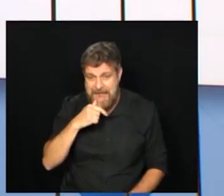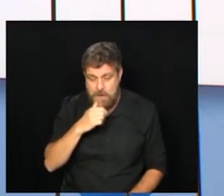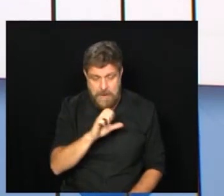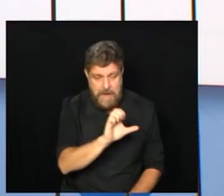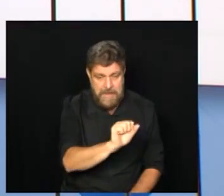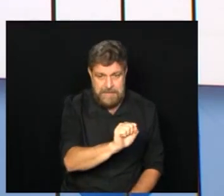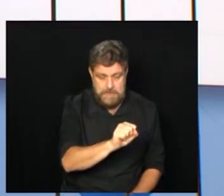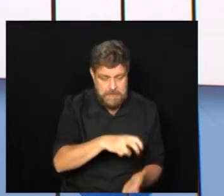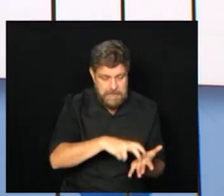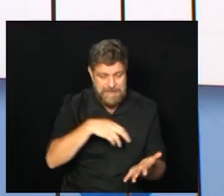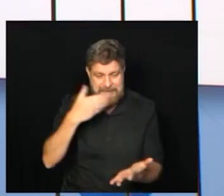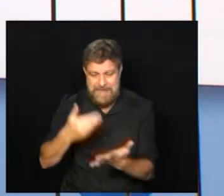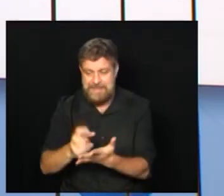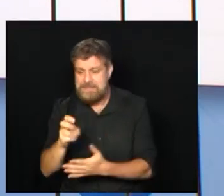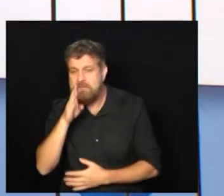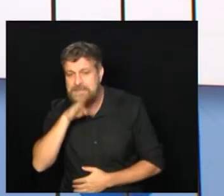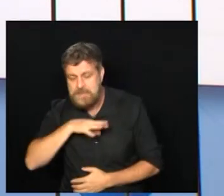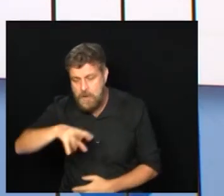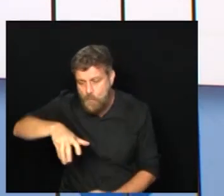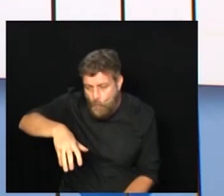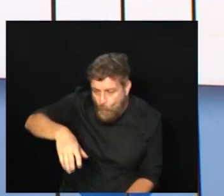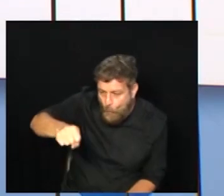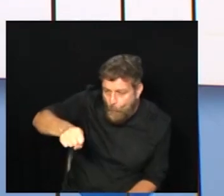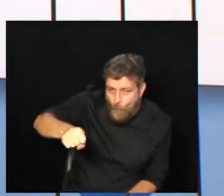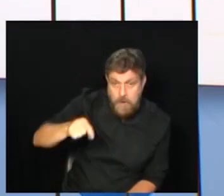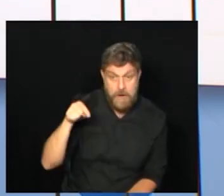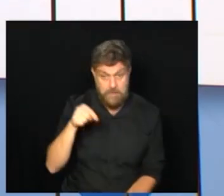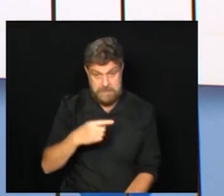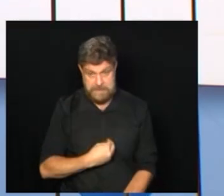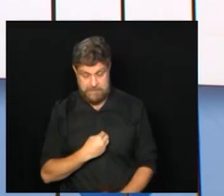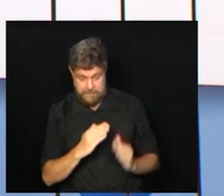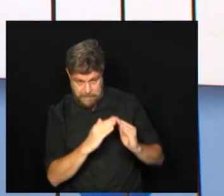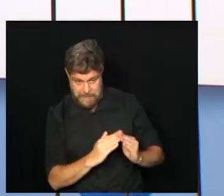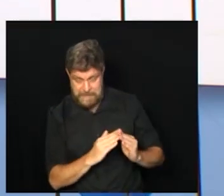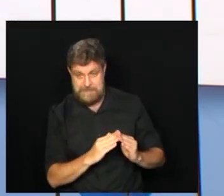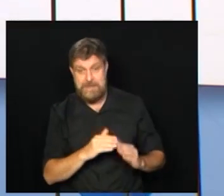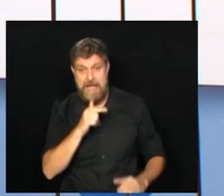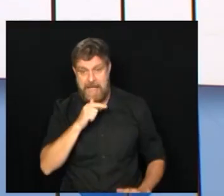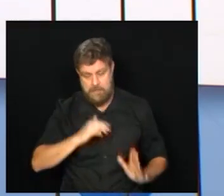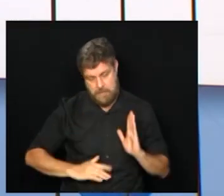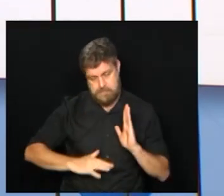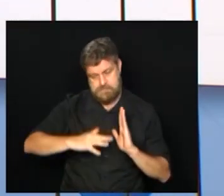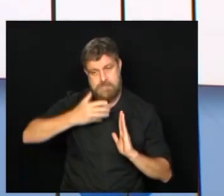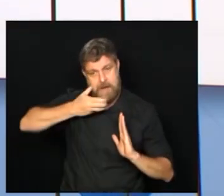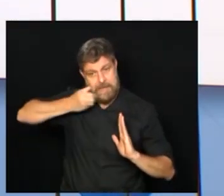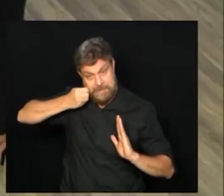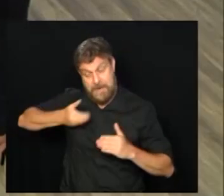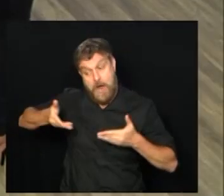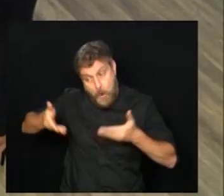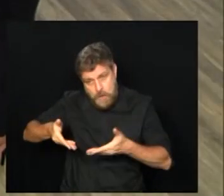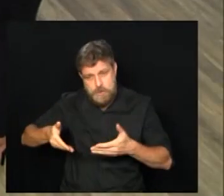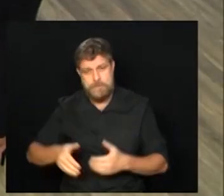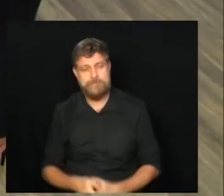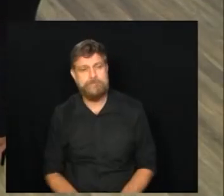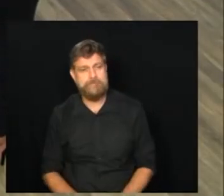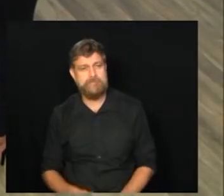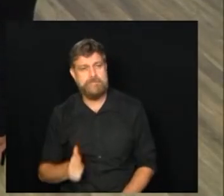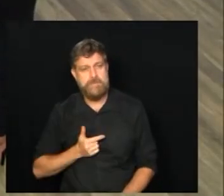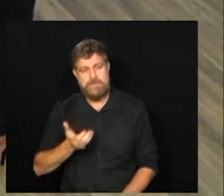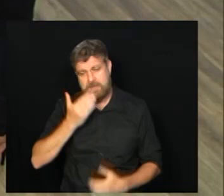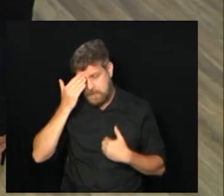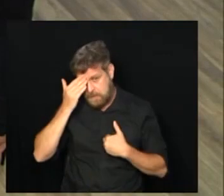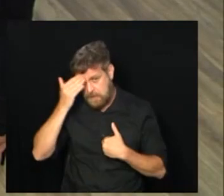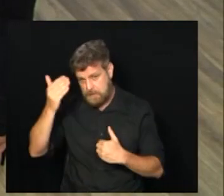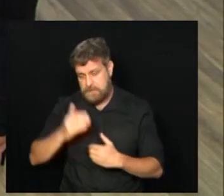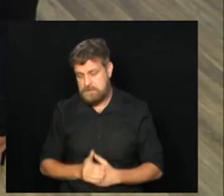manhã às 5 da tarde. Você que é dessa região, faça a sua reserva de água ainda hoje. Agora, Mirna Abreu, quero agradecer a